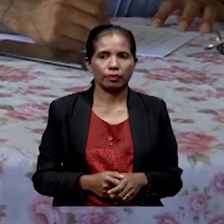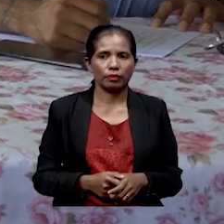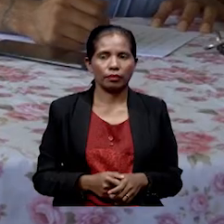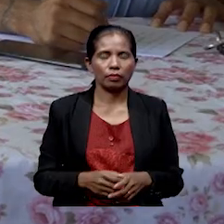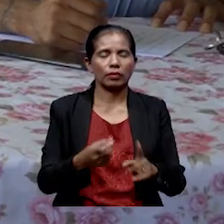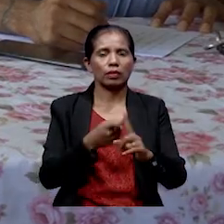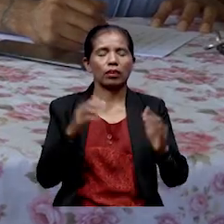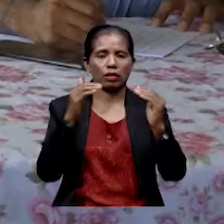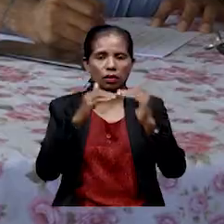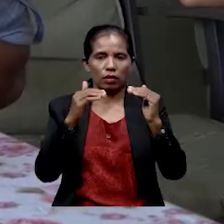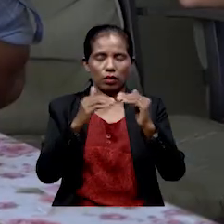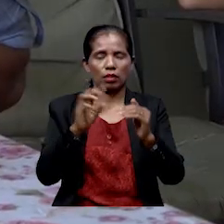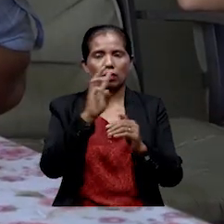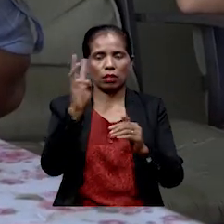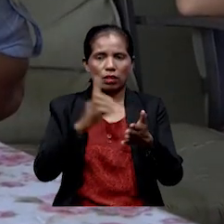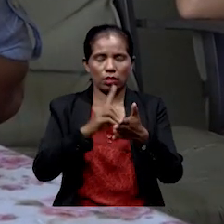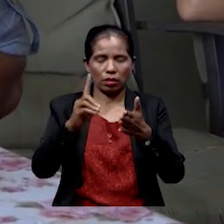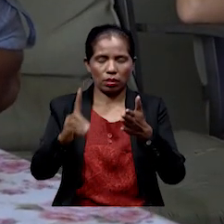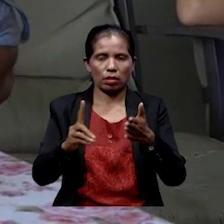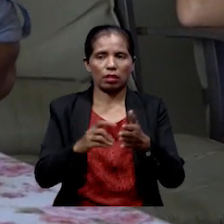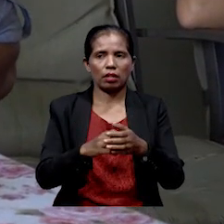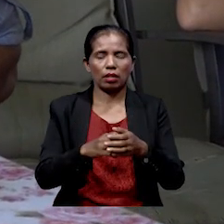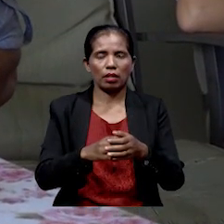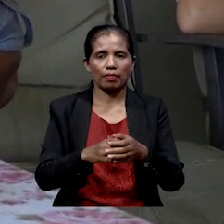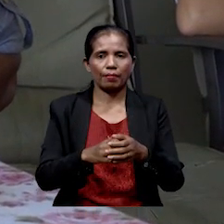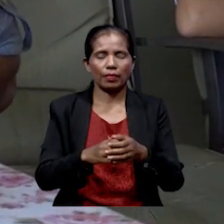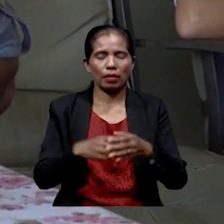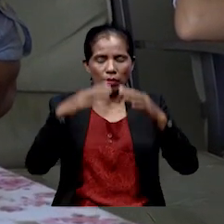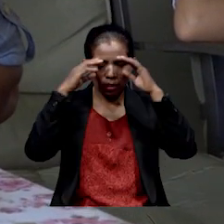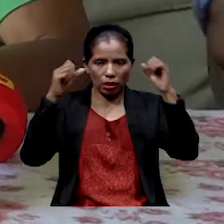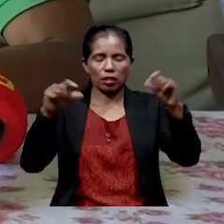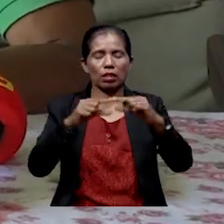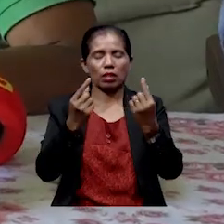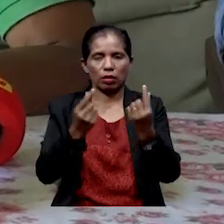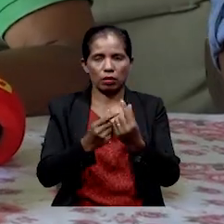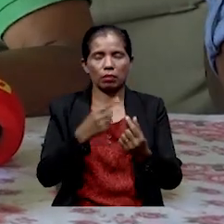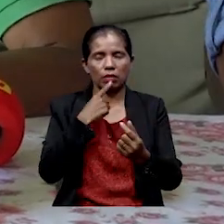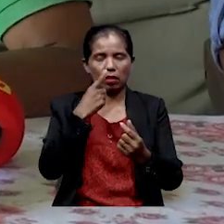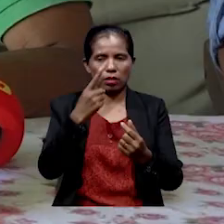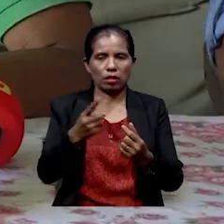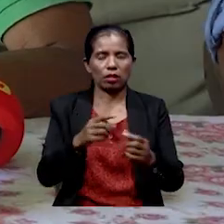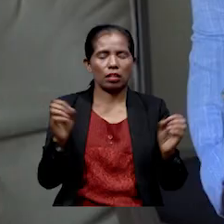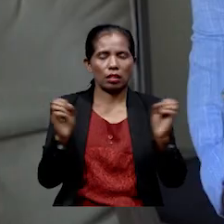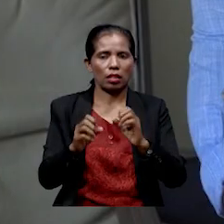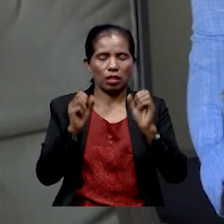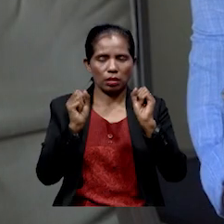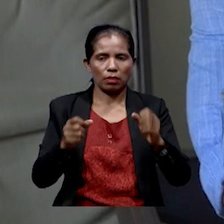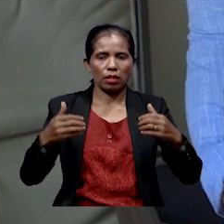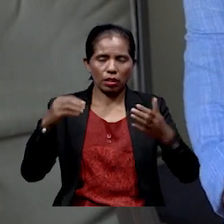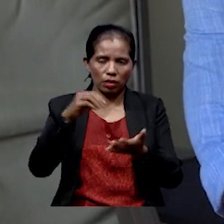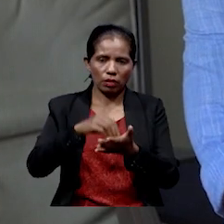Leu-se conferência imprensa e a quarta semana, né? Porta-voz presidente da República eleito, José Ramos-Horta, considera la merece a tu criar tan